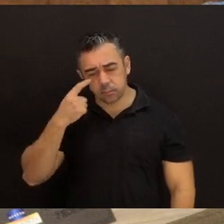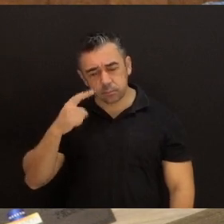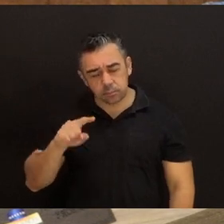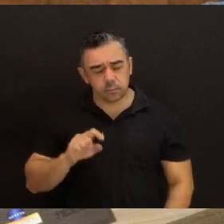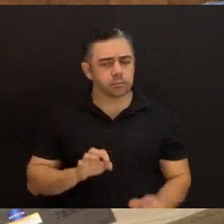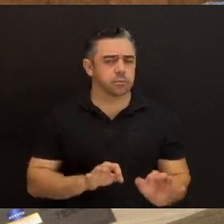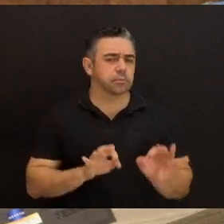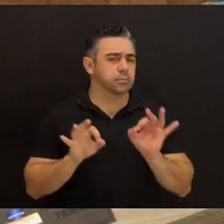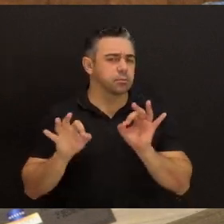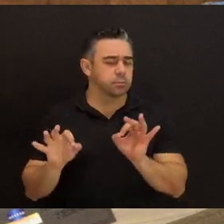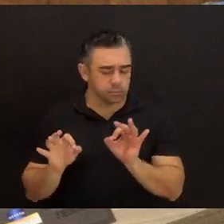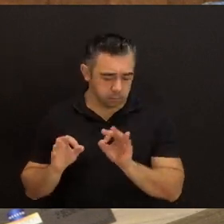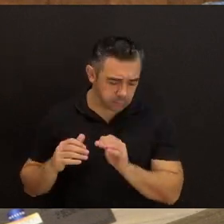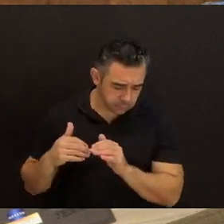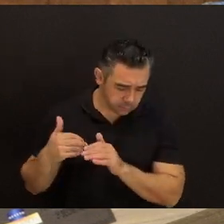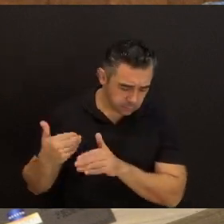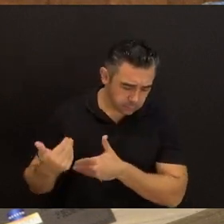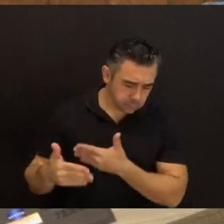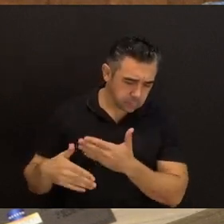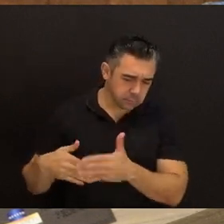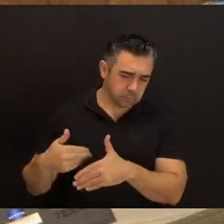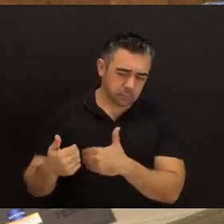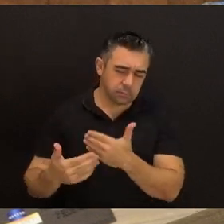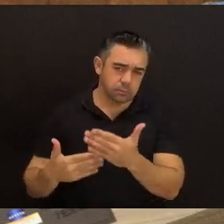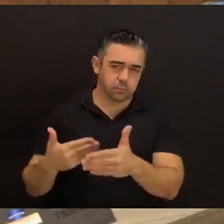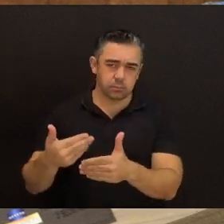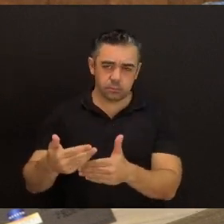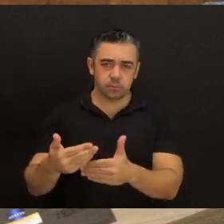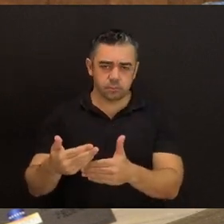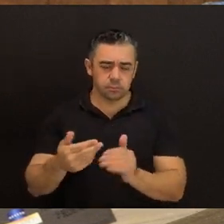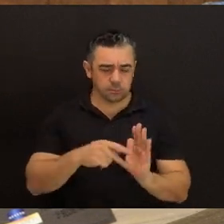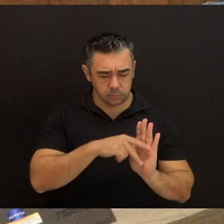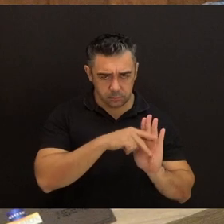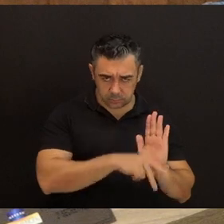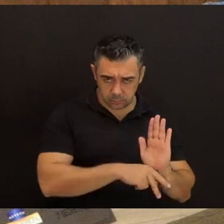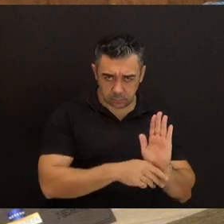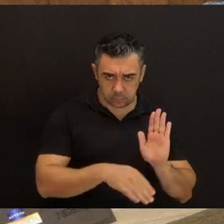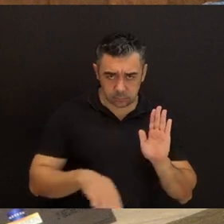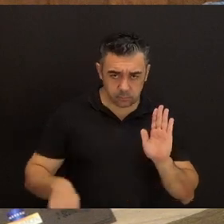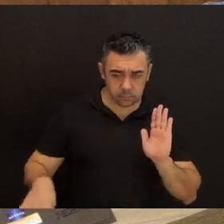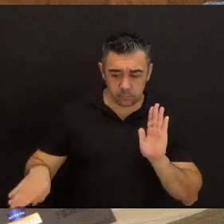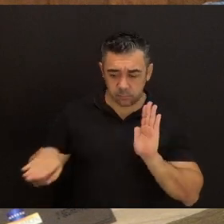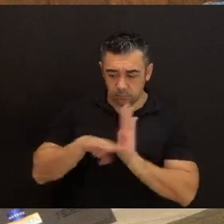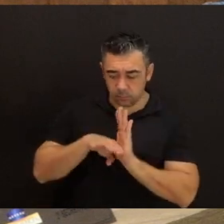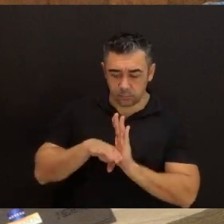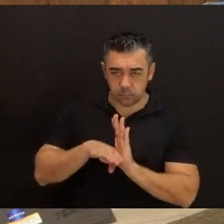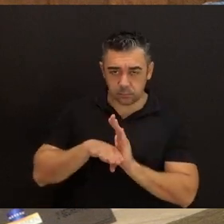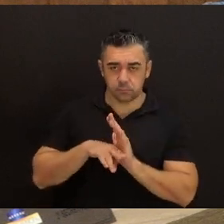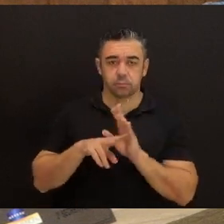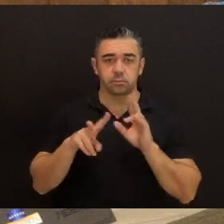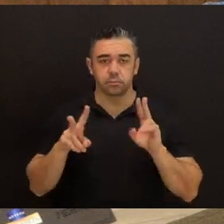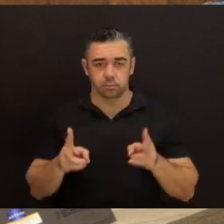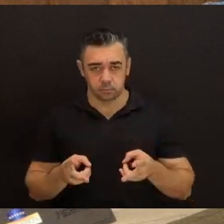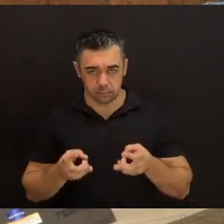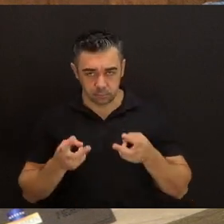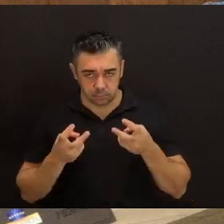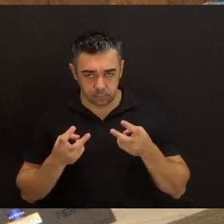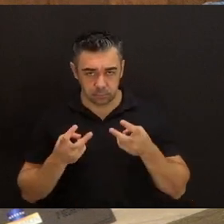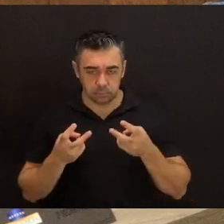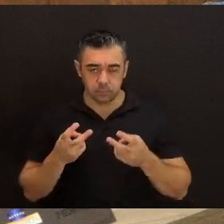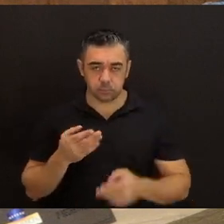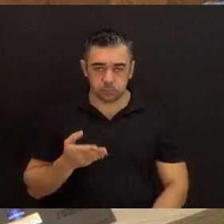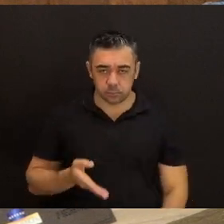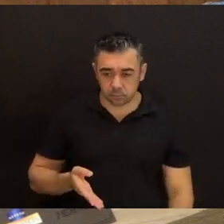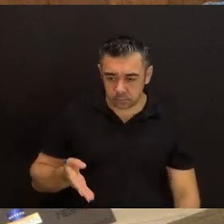a tramitação desse projeto e percebi que ele foi enviado a